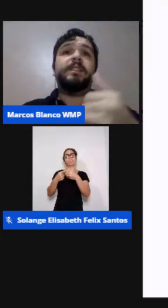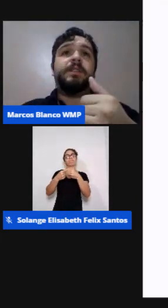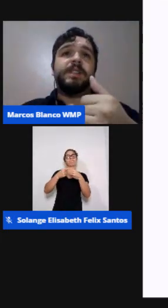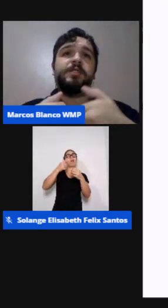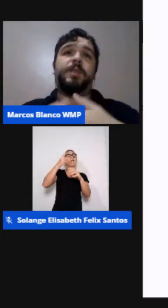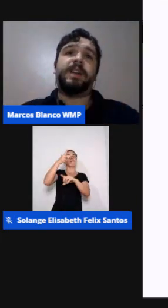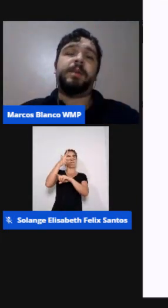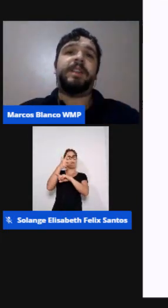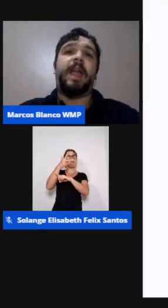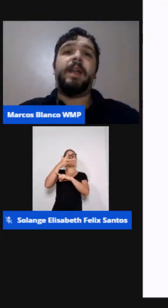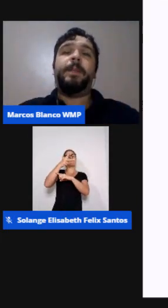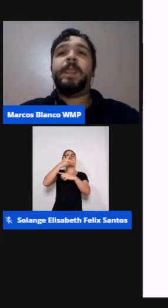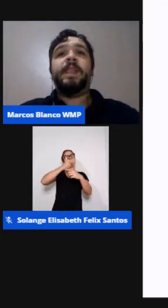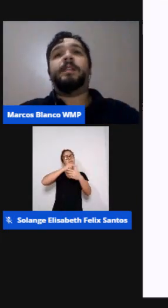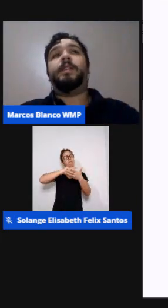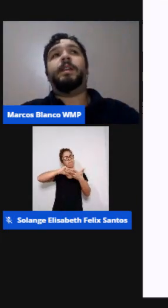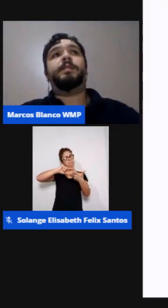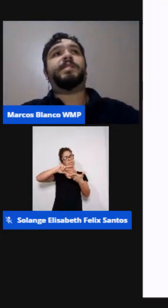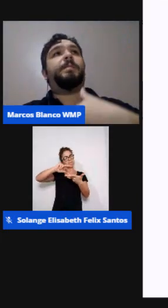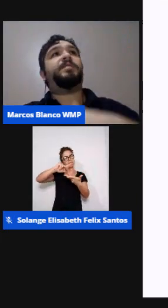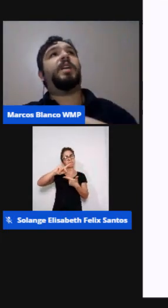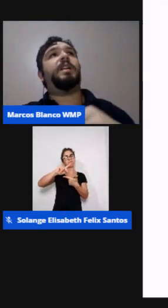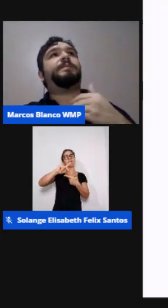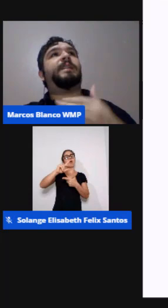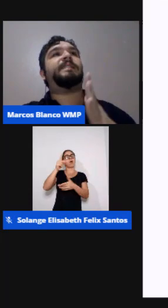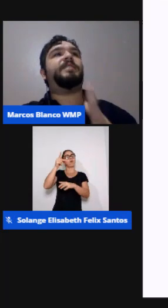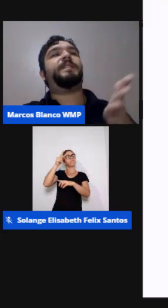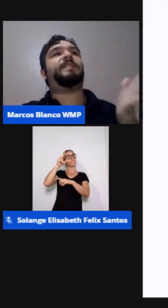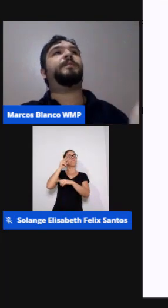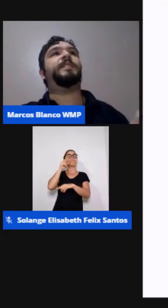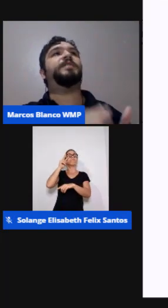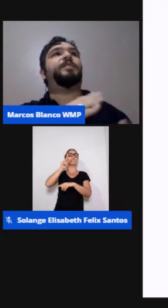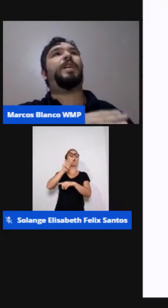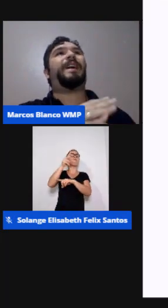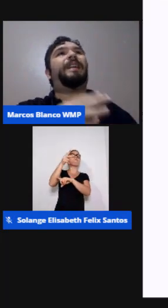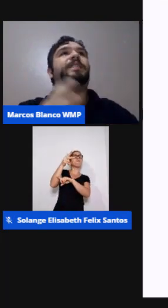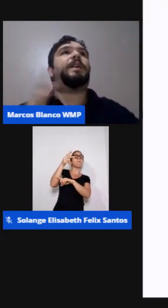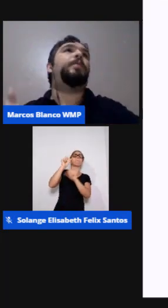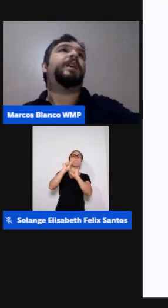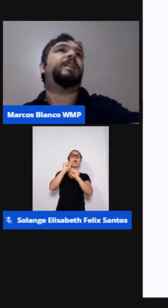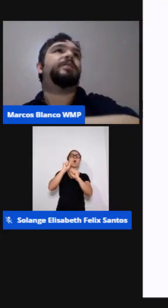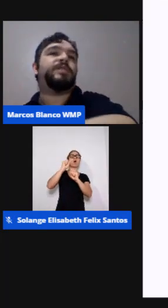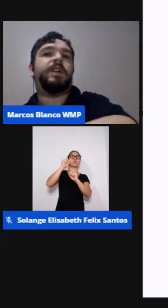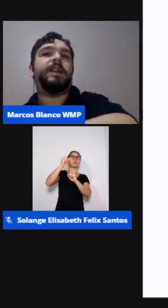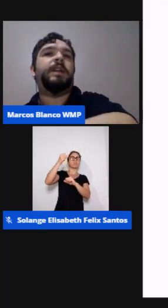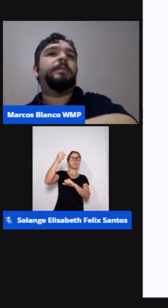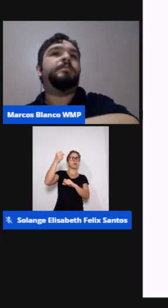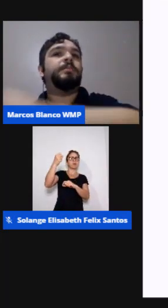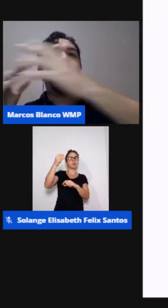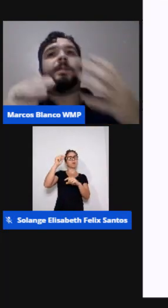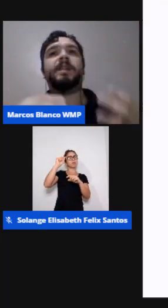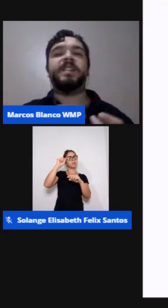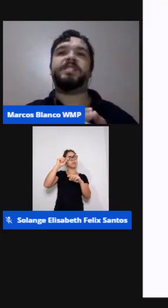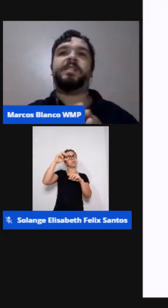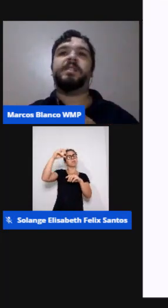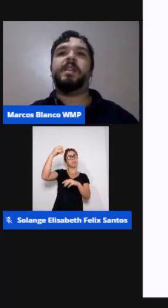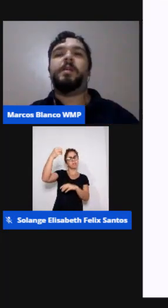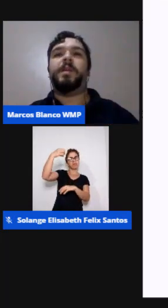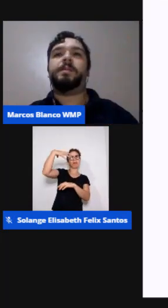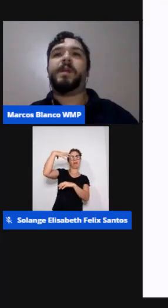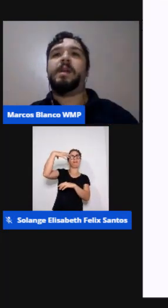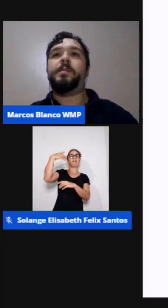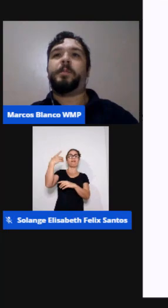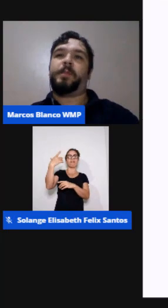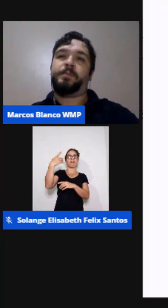Que através desses vídeos vocês podem dar uma ideia e chegar para a gente, olha, será que se a gente fizesse um vídeo assim, com a cara de Campo Grande não funcionaria? Manda para a